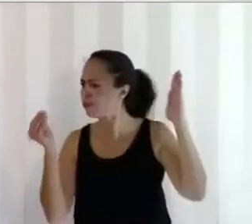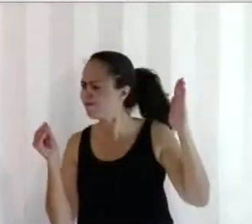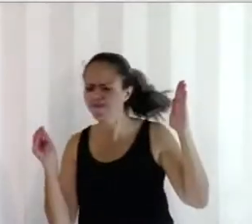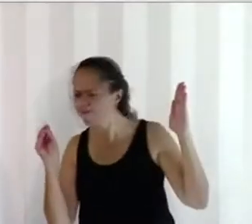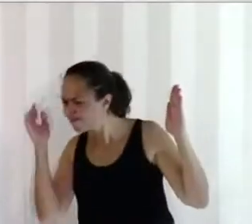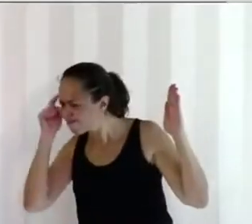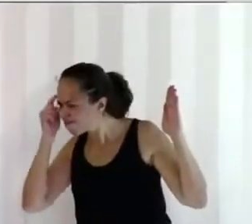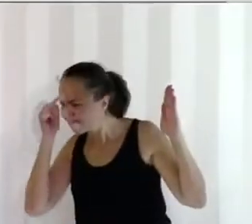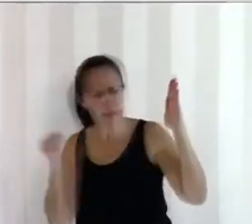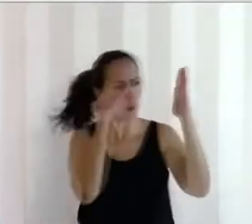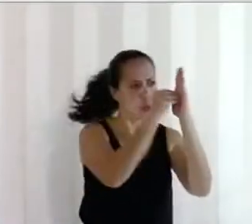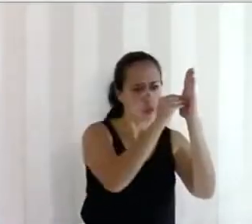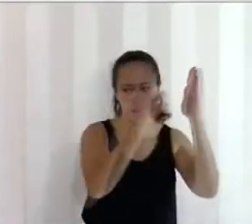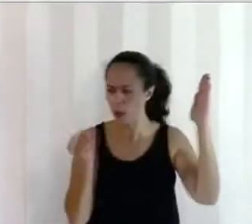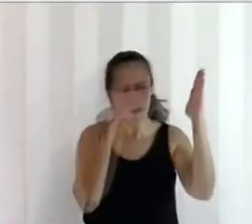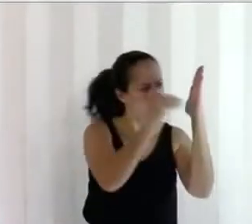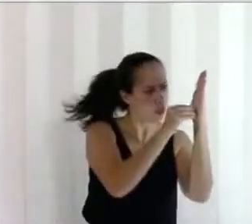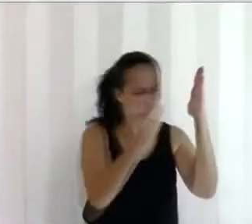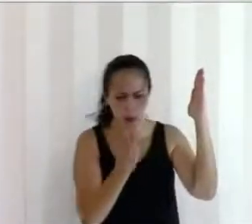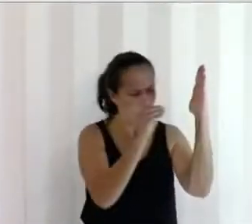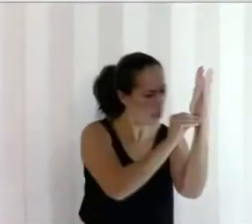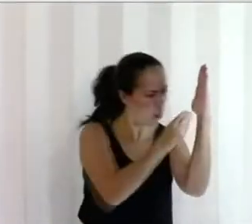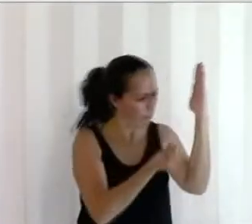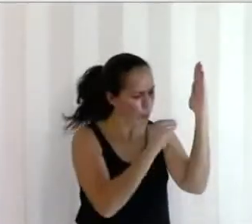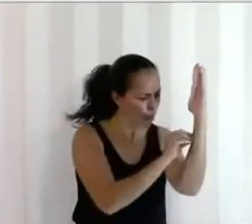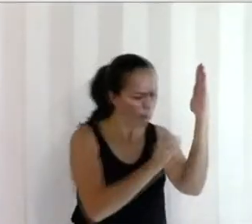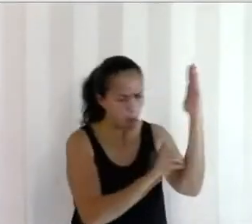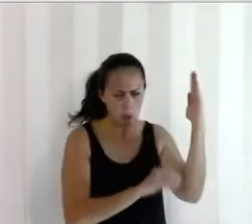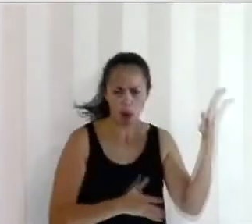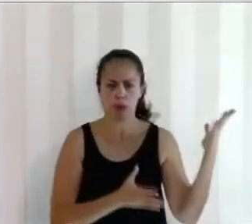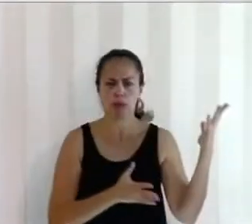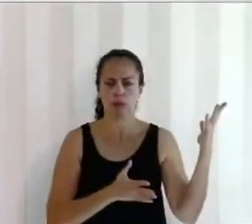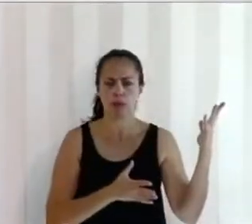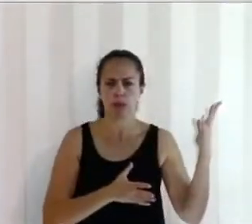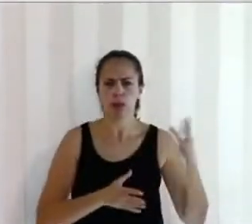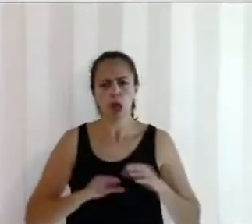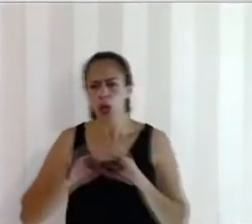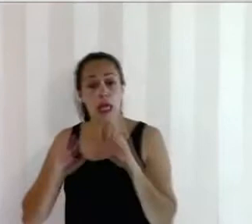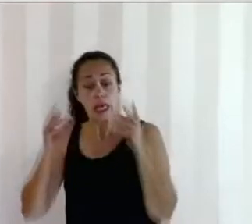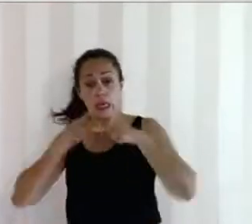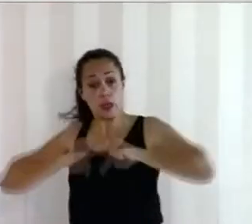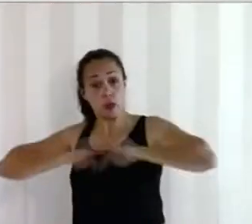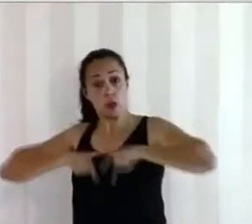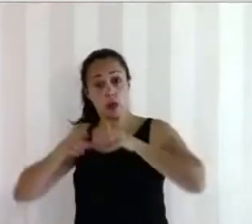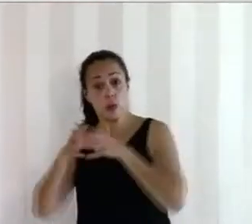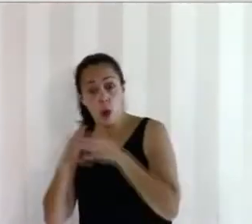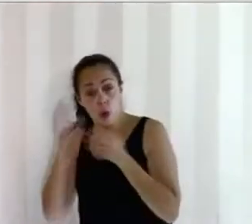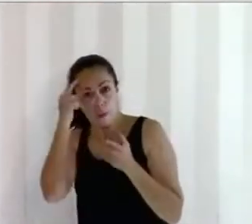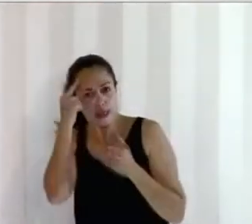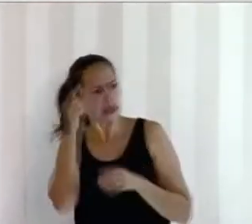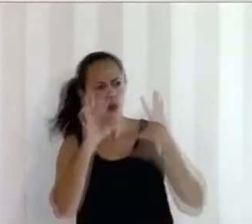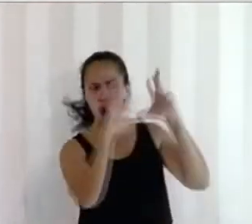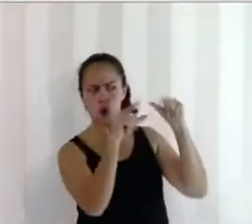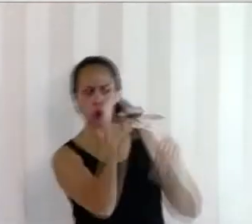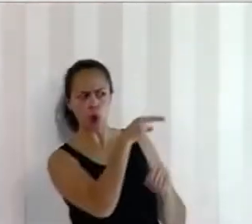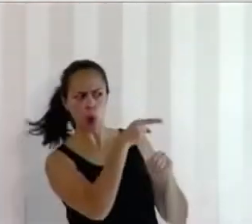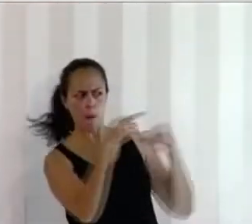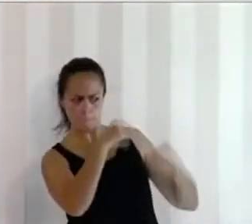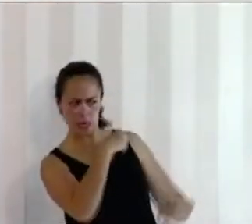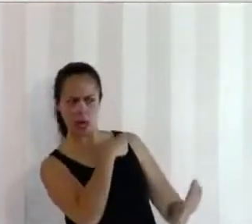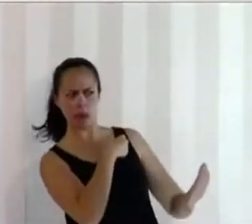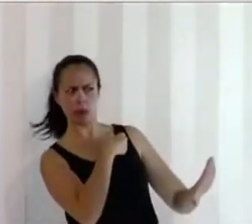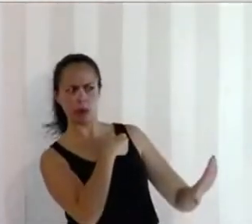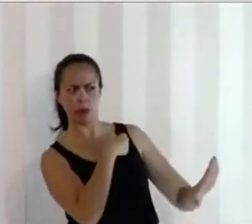passava disso era considerado pecado. Mudar uma cama de lugar, não pode,